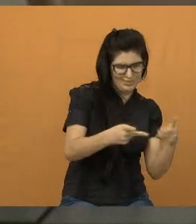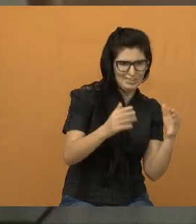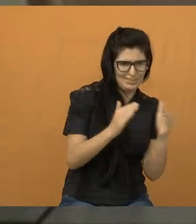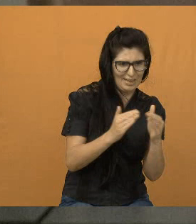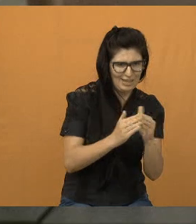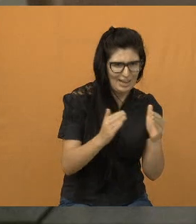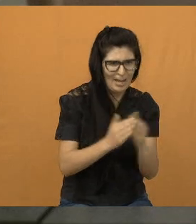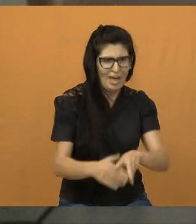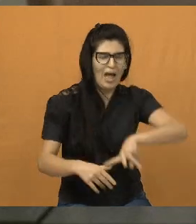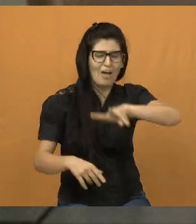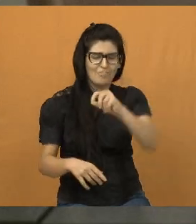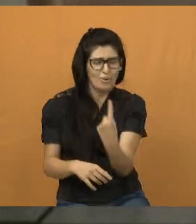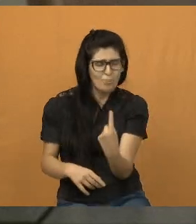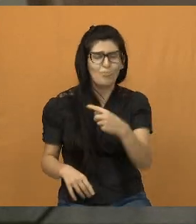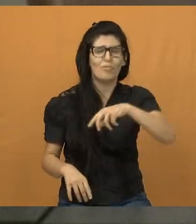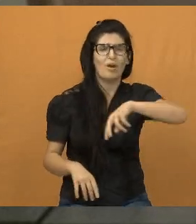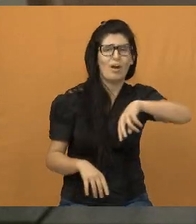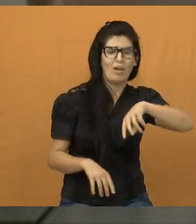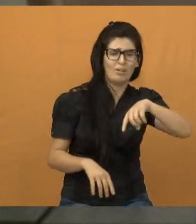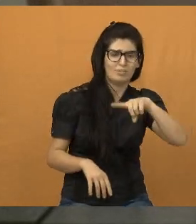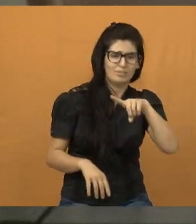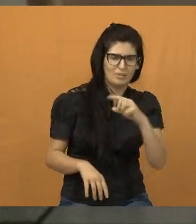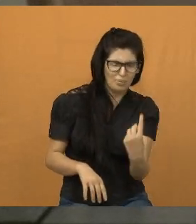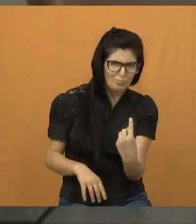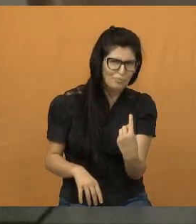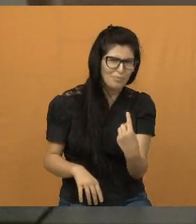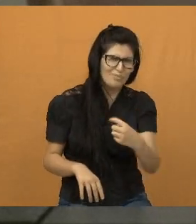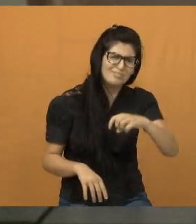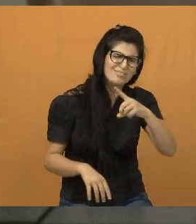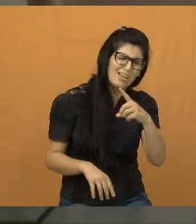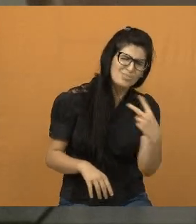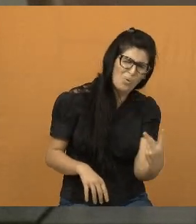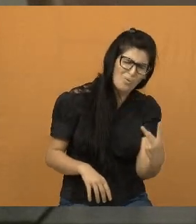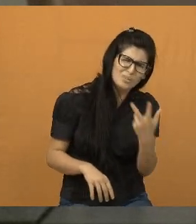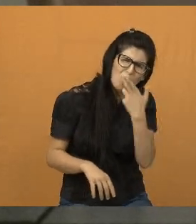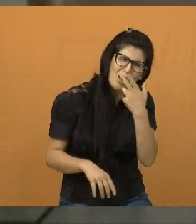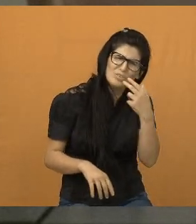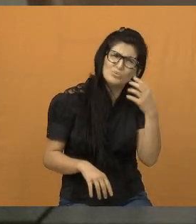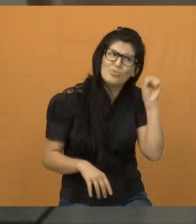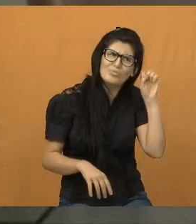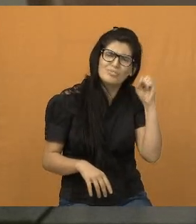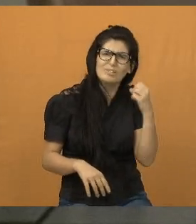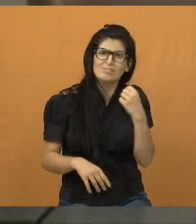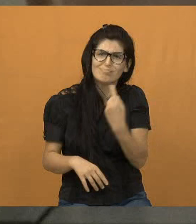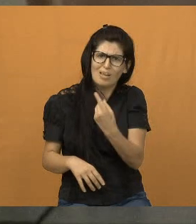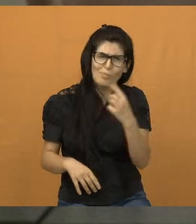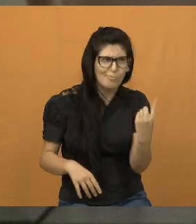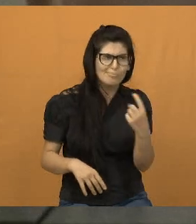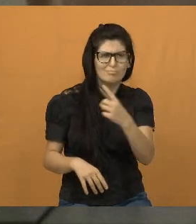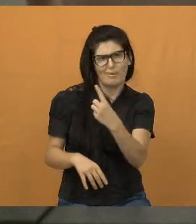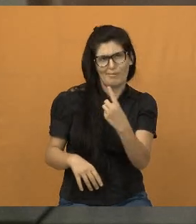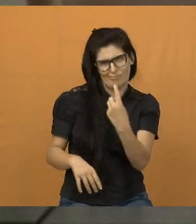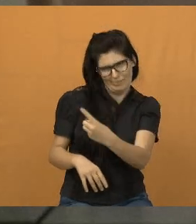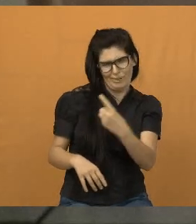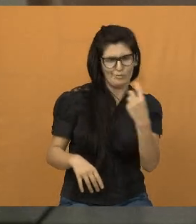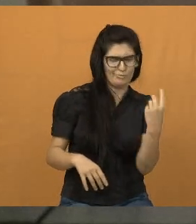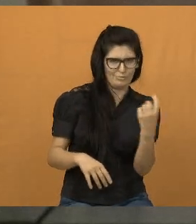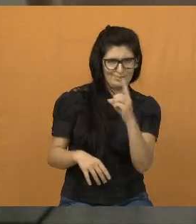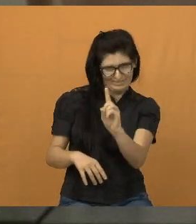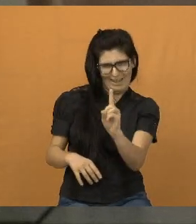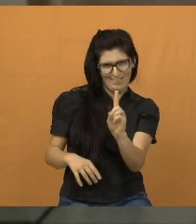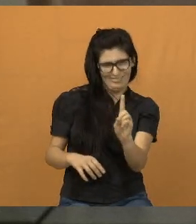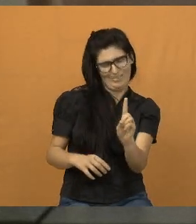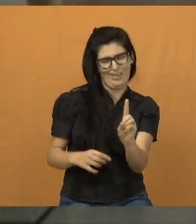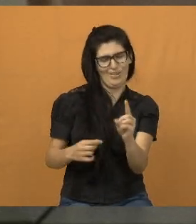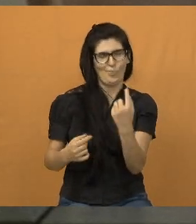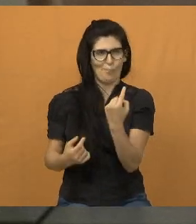a D1, a D2 Isso. e a D3, dependendo da complexidade do atendimento, né? Então, o AD1,